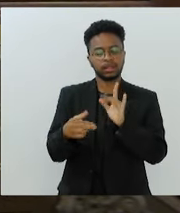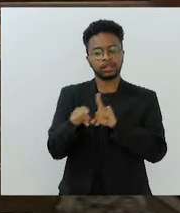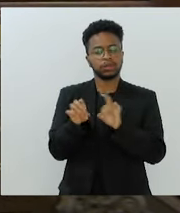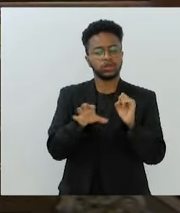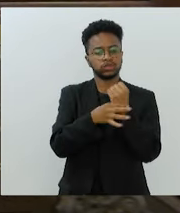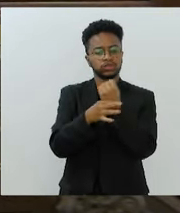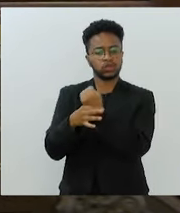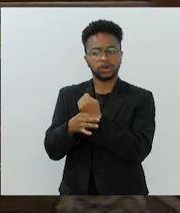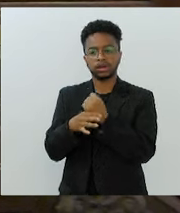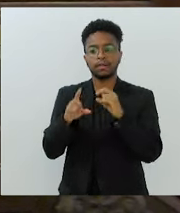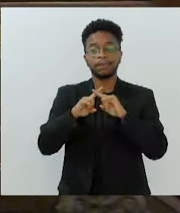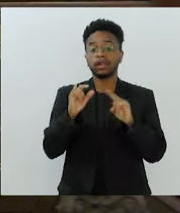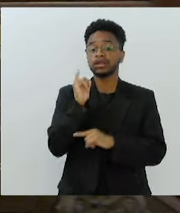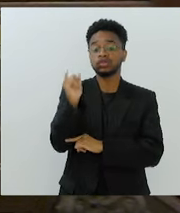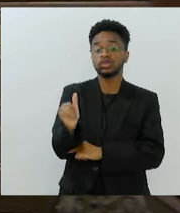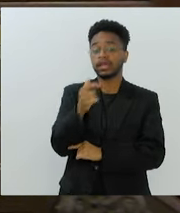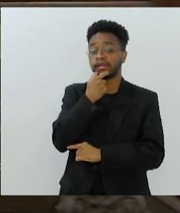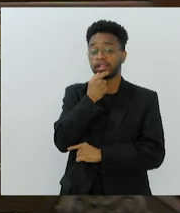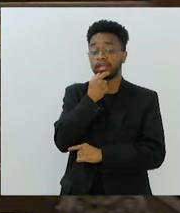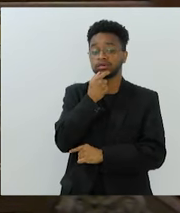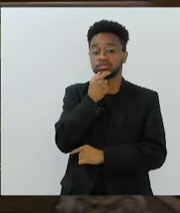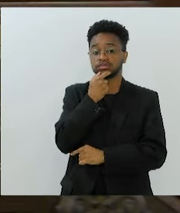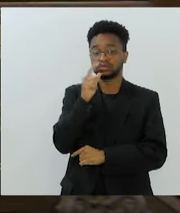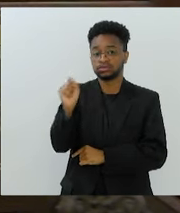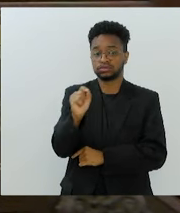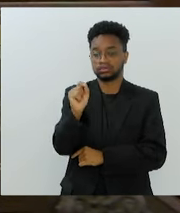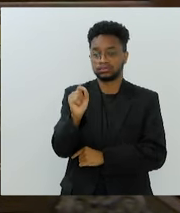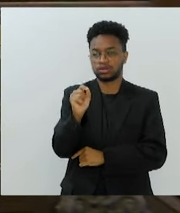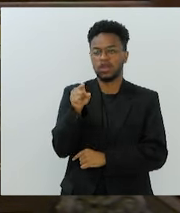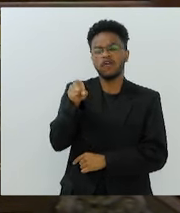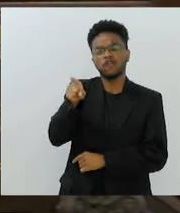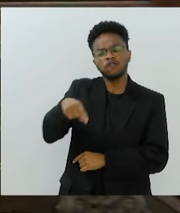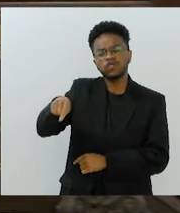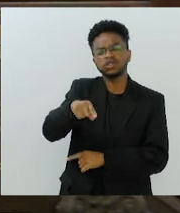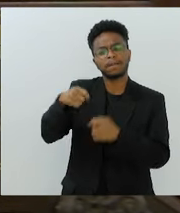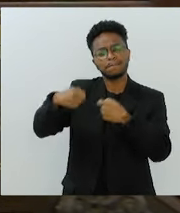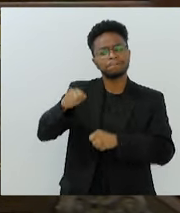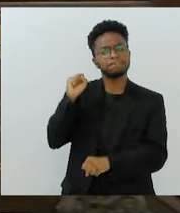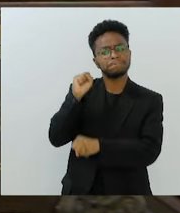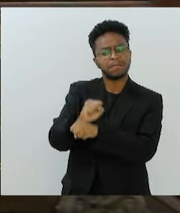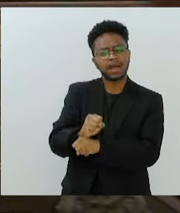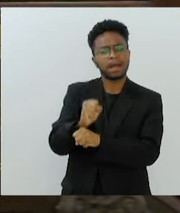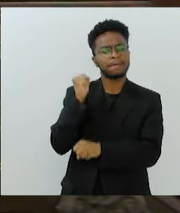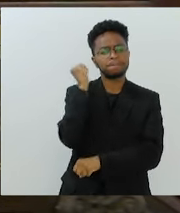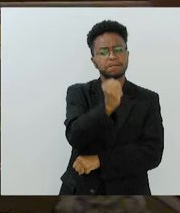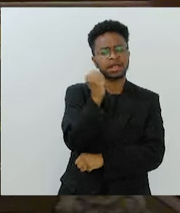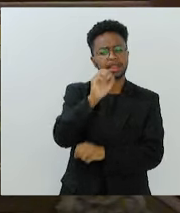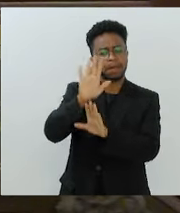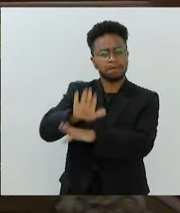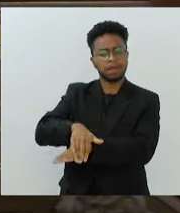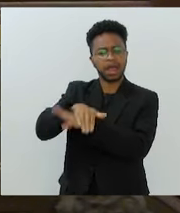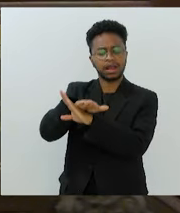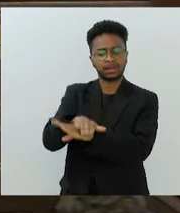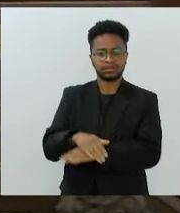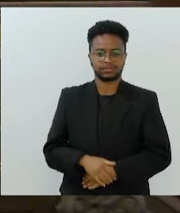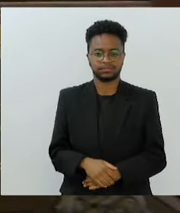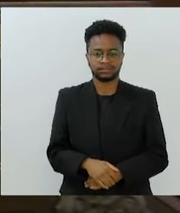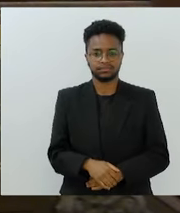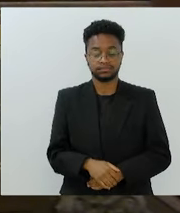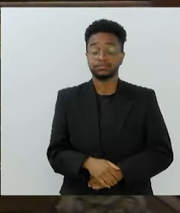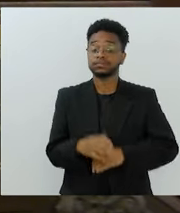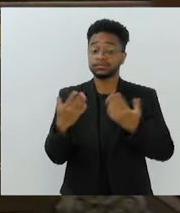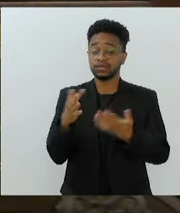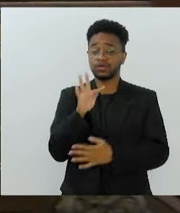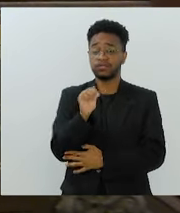dizer, em inglês, vocês precisam parar de matar baleia. E Fábio Feldman até